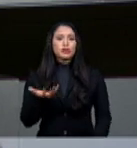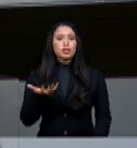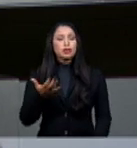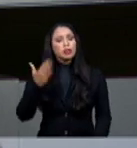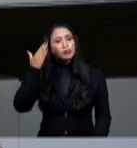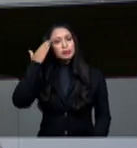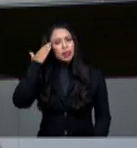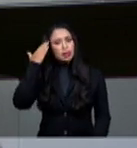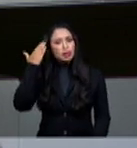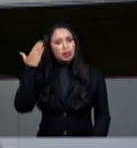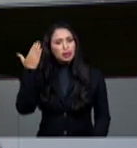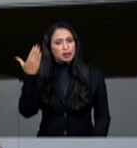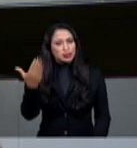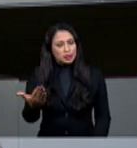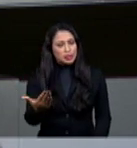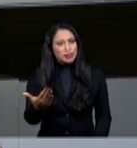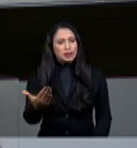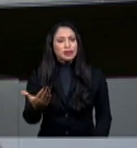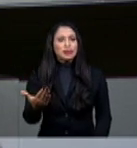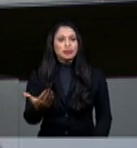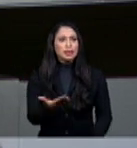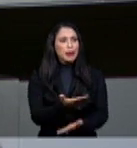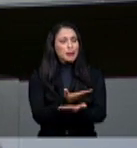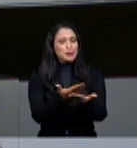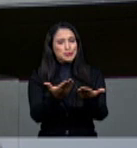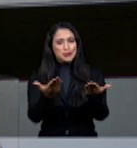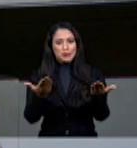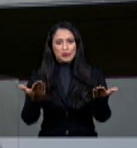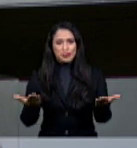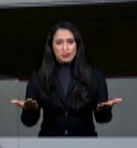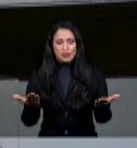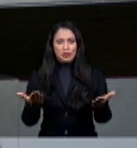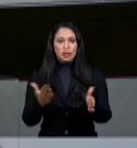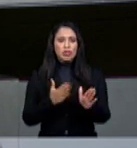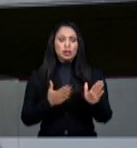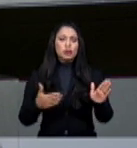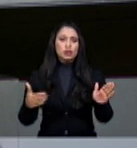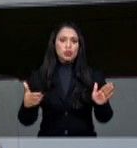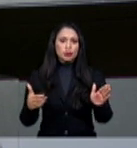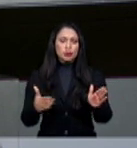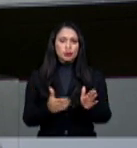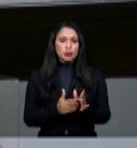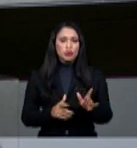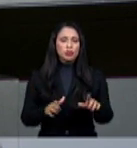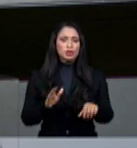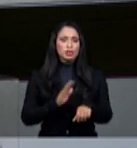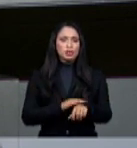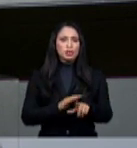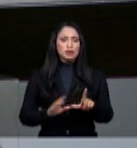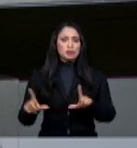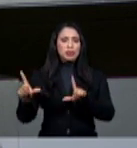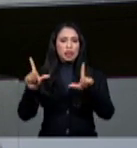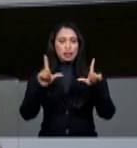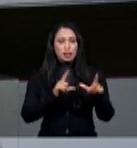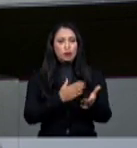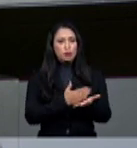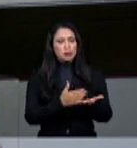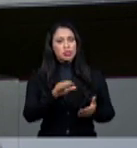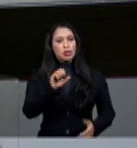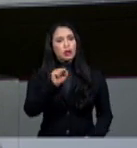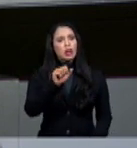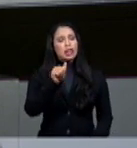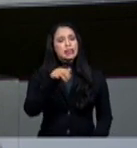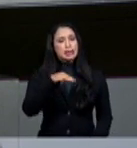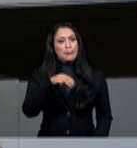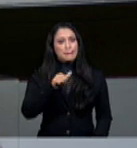principalmente, agradecer muitíssimo a participação das colegas desse painel, começando pela Samara